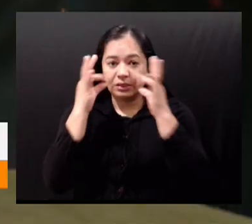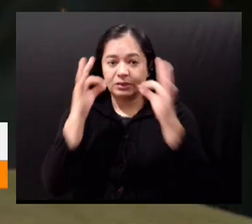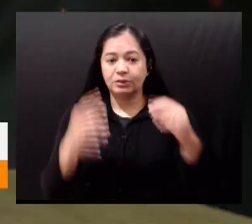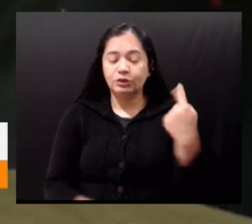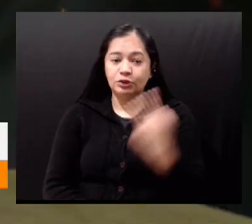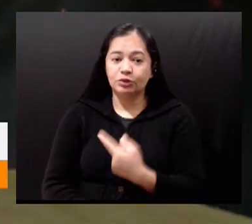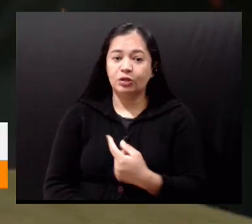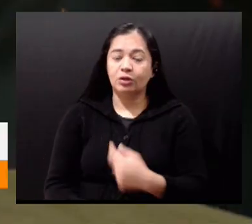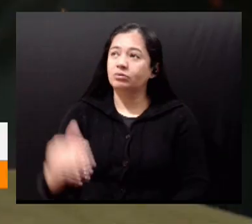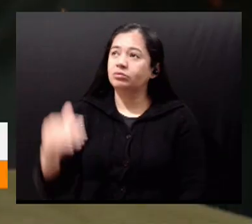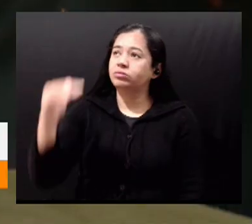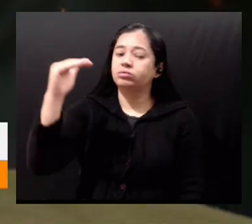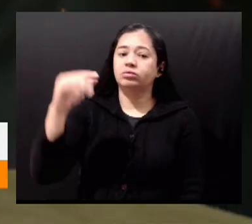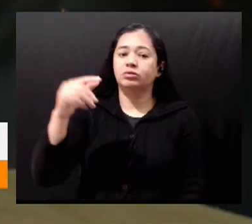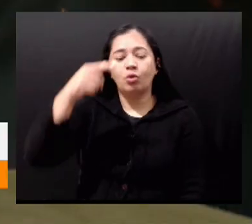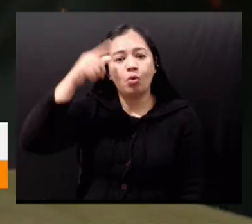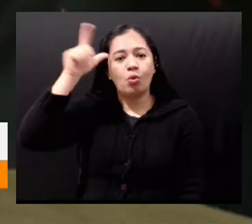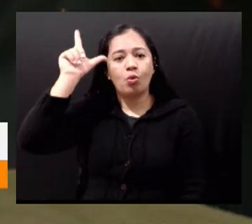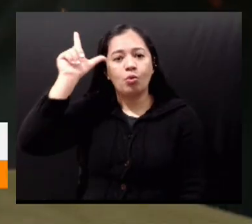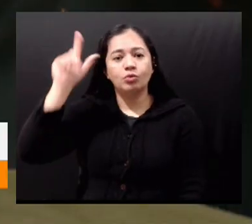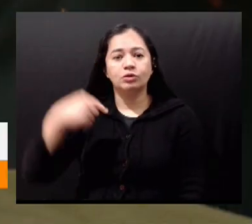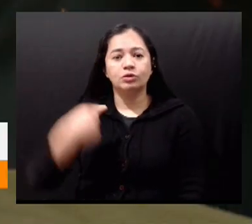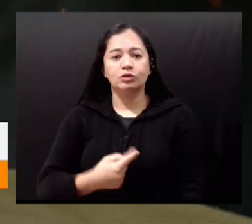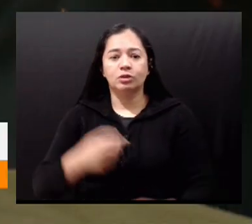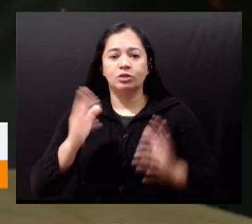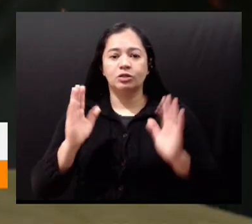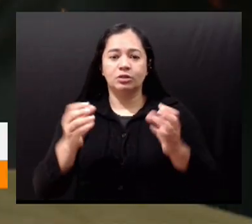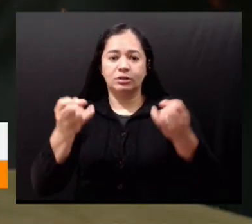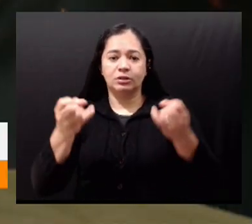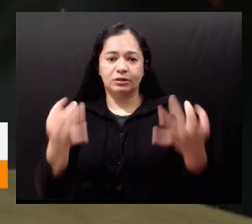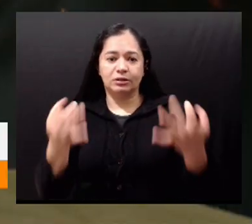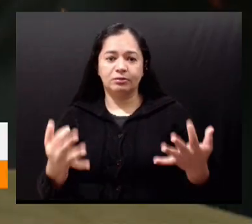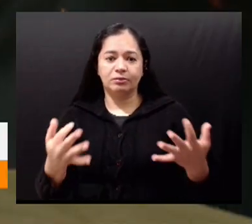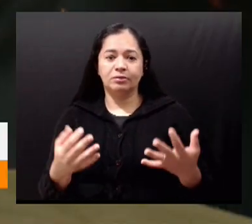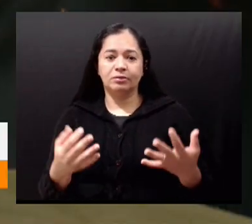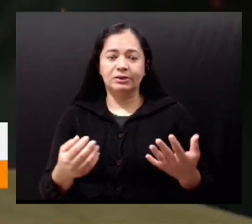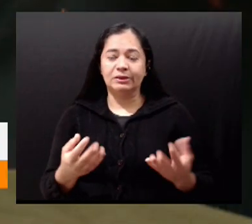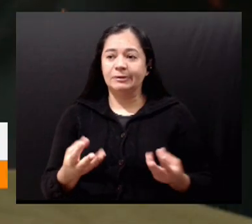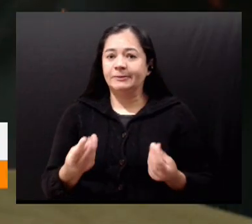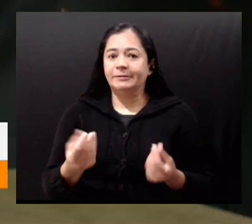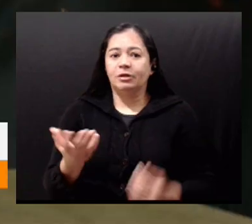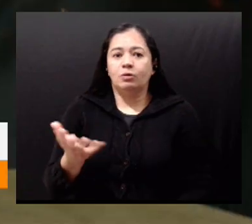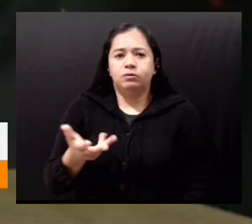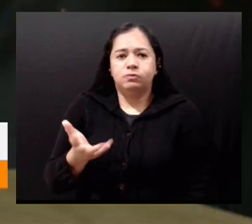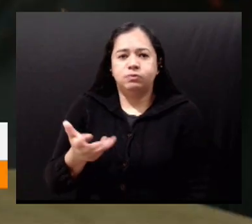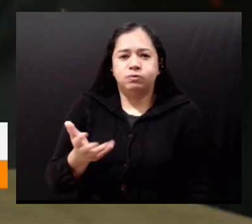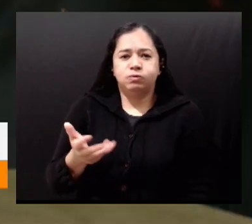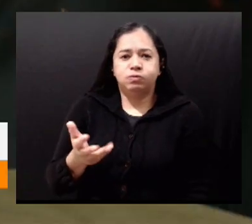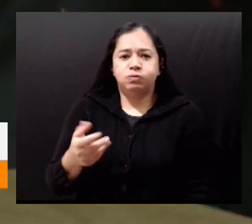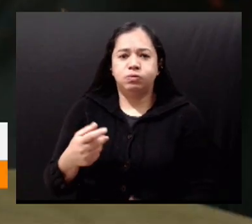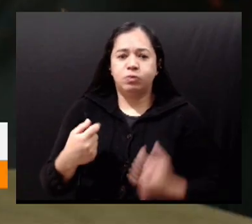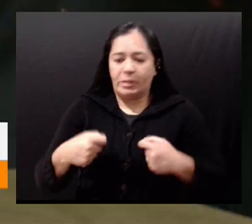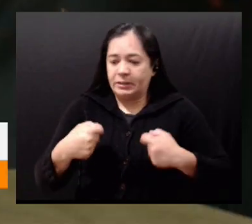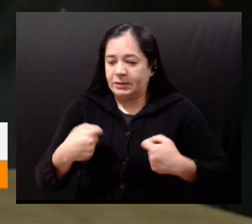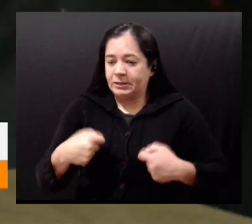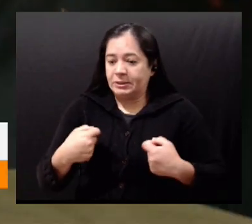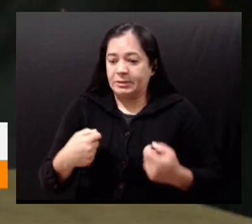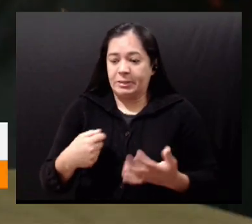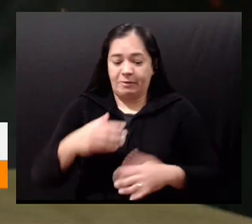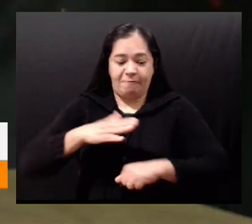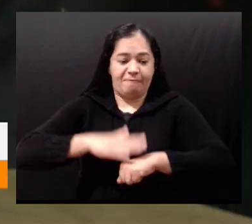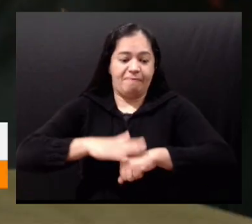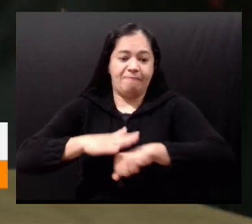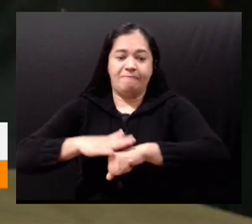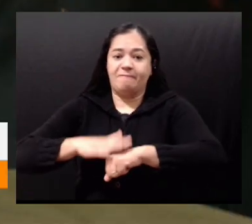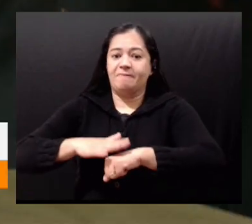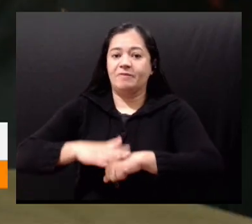nós trouxemos essa loucura, essa, necessidade de entregar, porque hoje, infelizmente, essa é